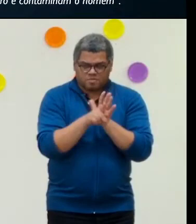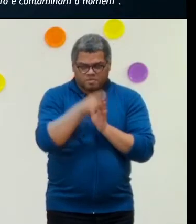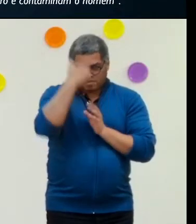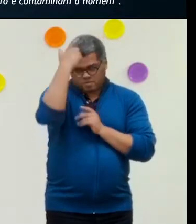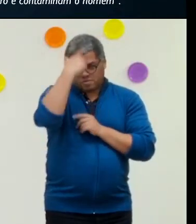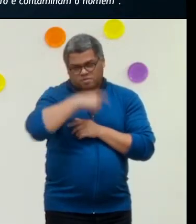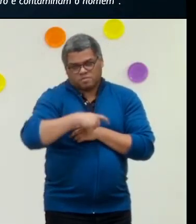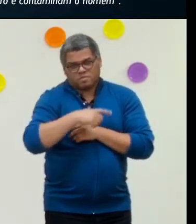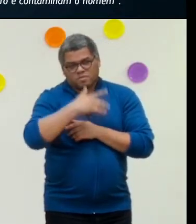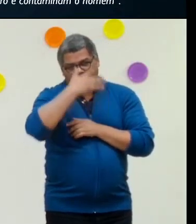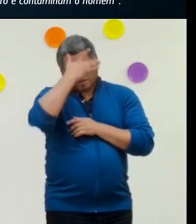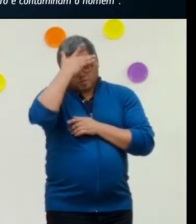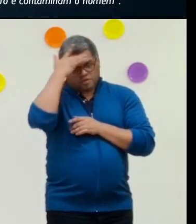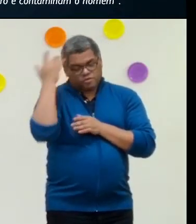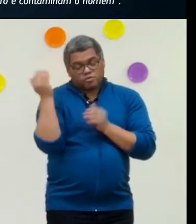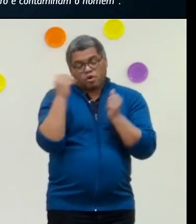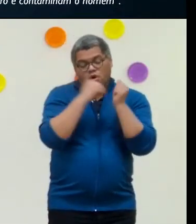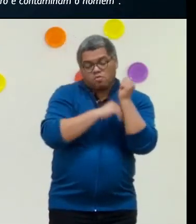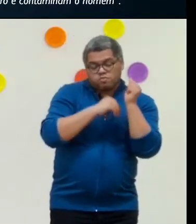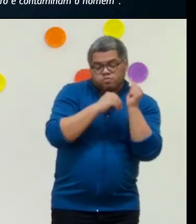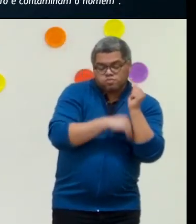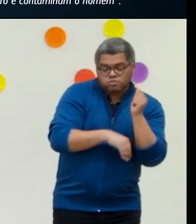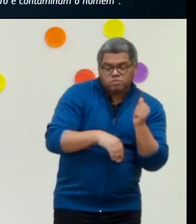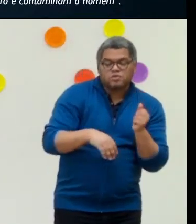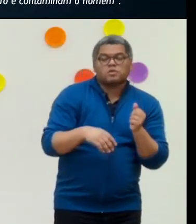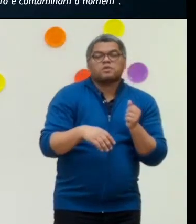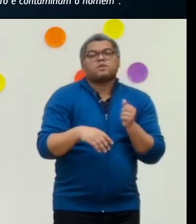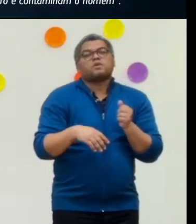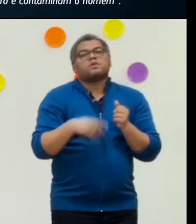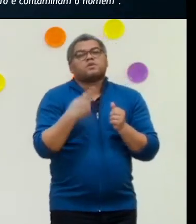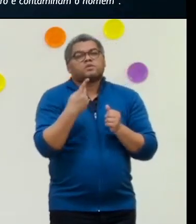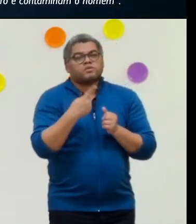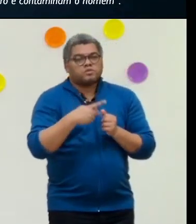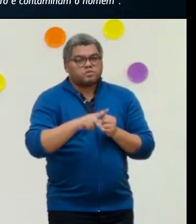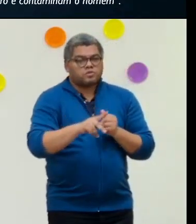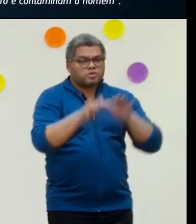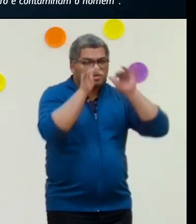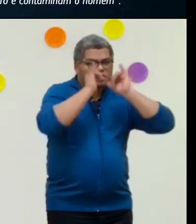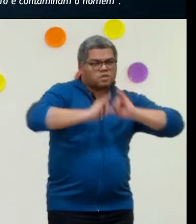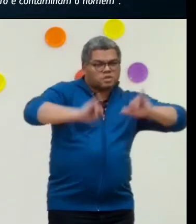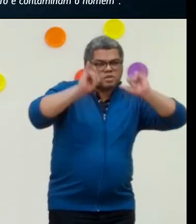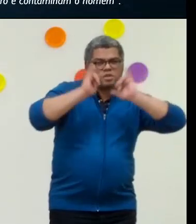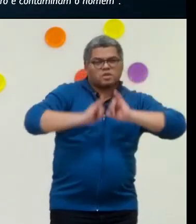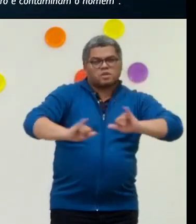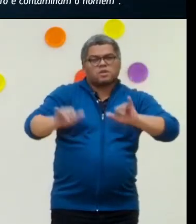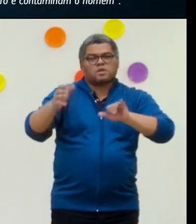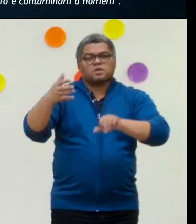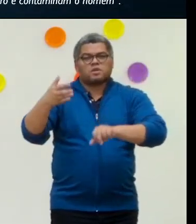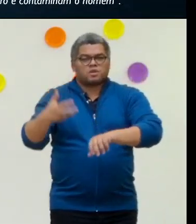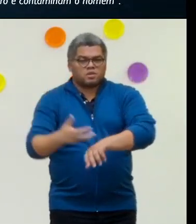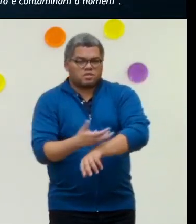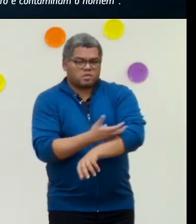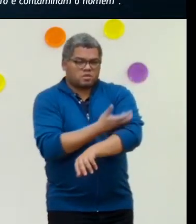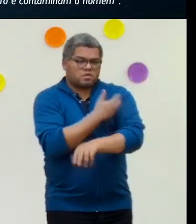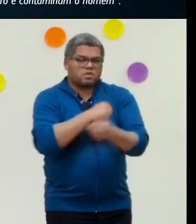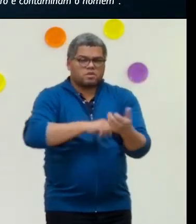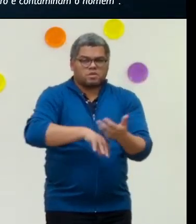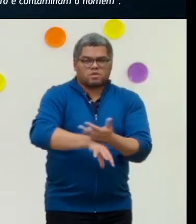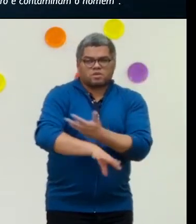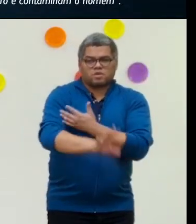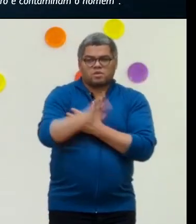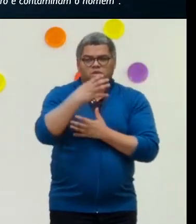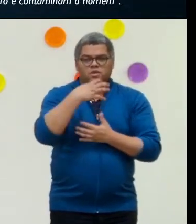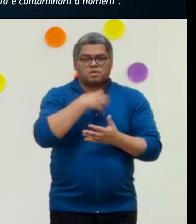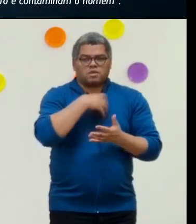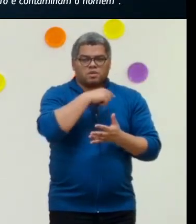pessoas camuflam e falsificam suas declarações e sentimentos. Eu trabalhava em uma banda, eu